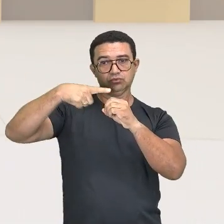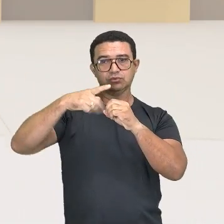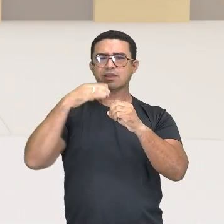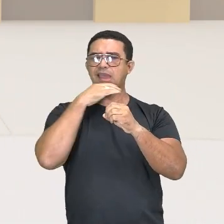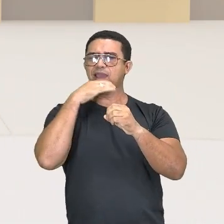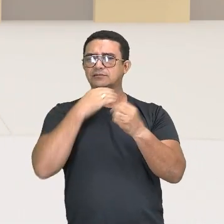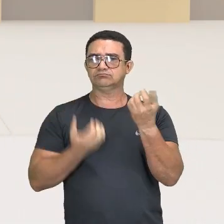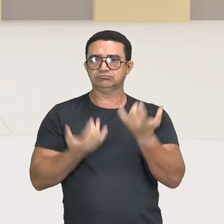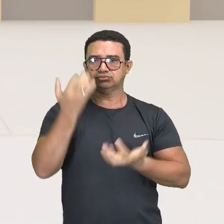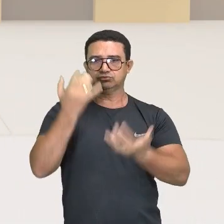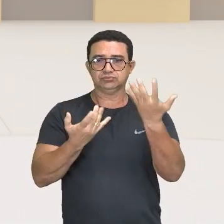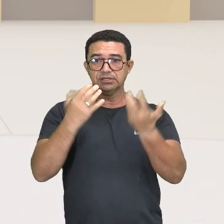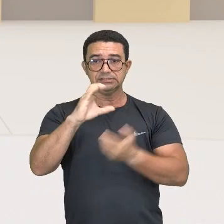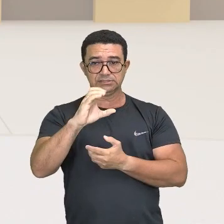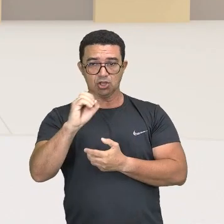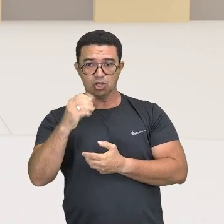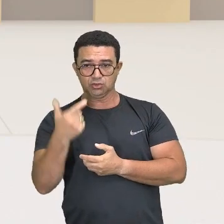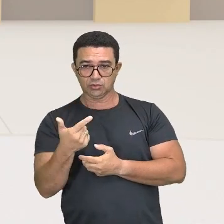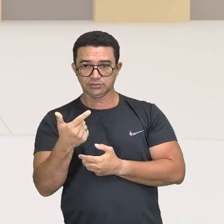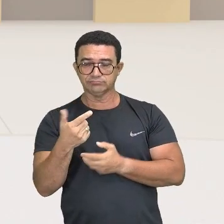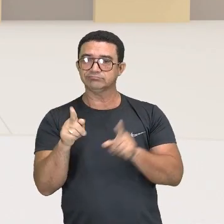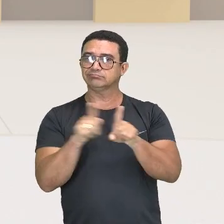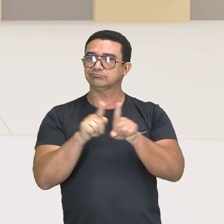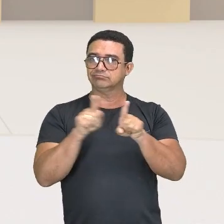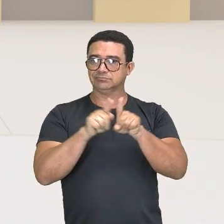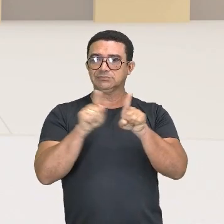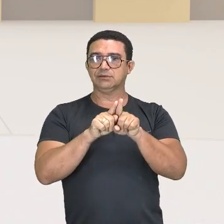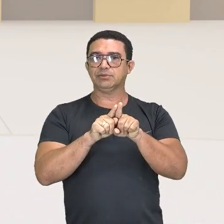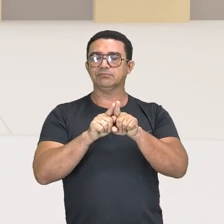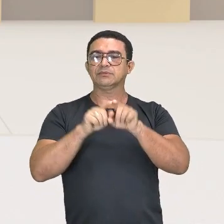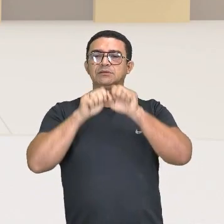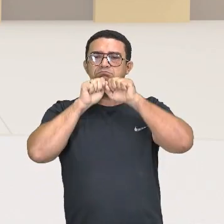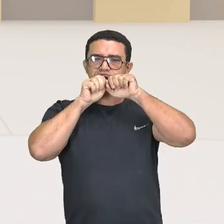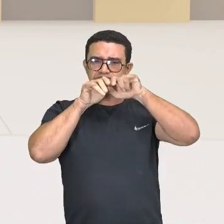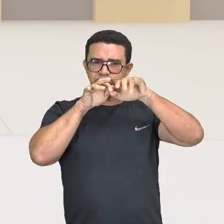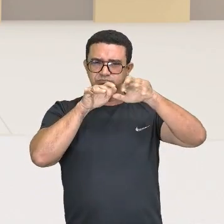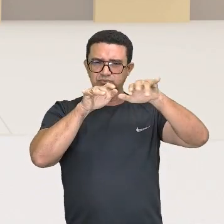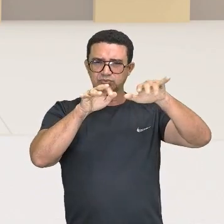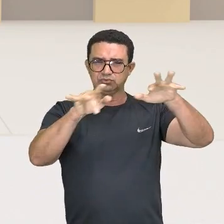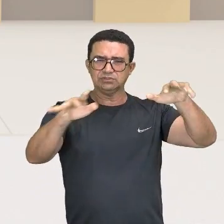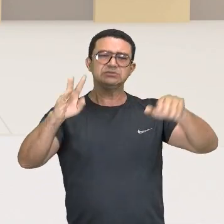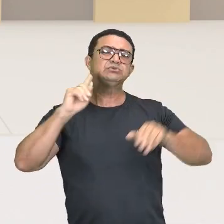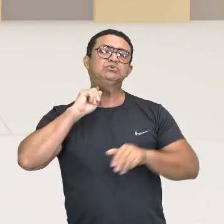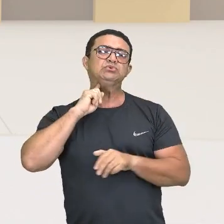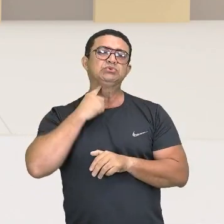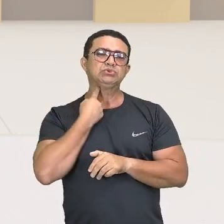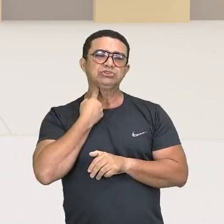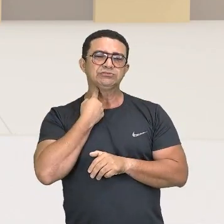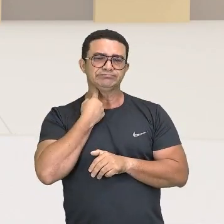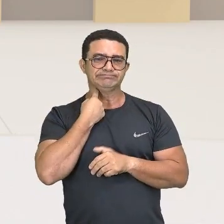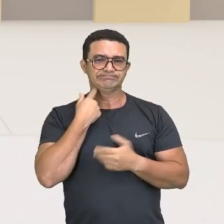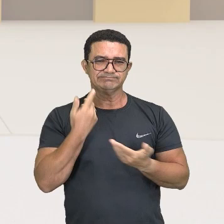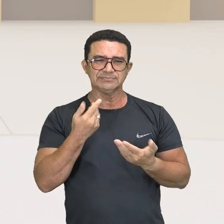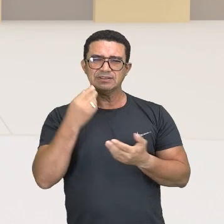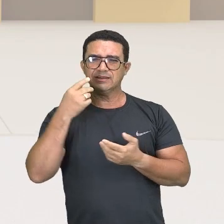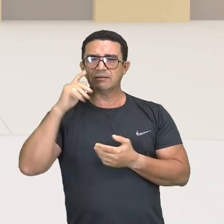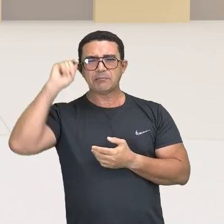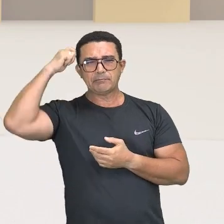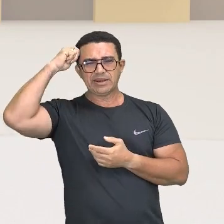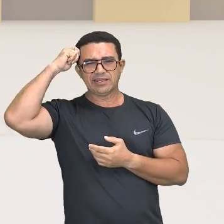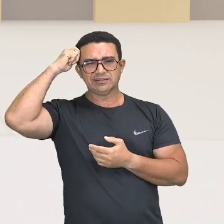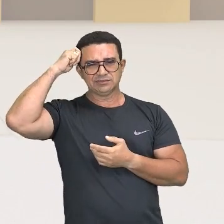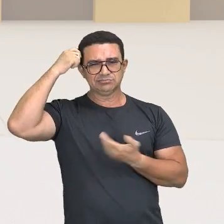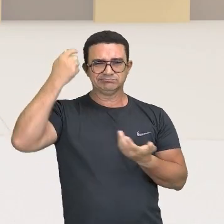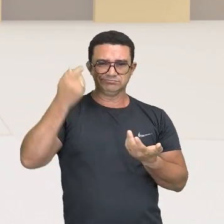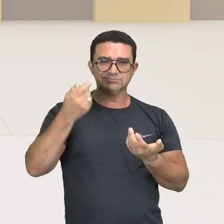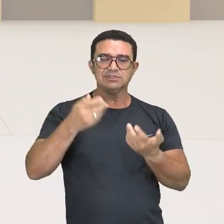ali, além do CO2, você emite uma quantidade de fuligem extremamente alta. E a fuligem, ela é, sim, também